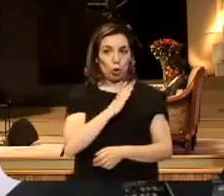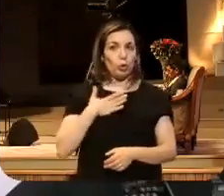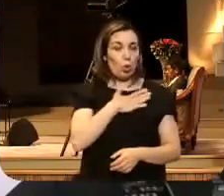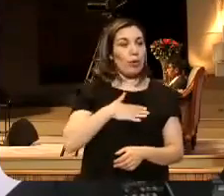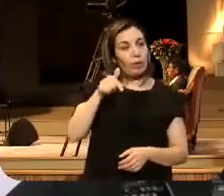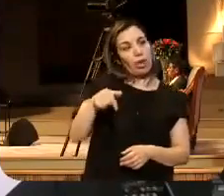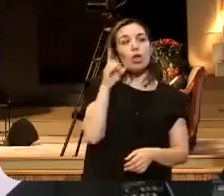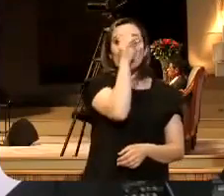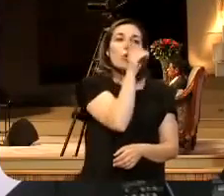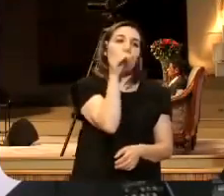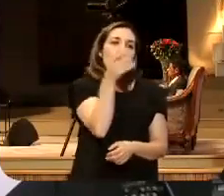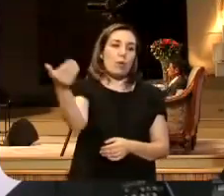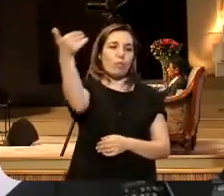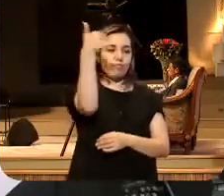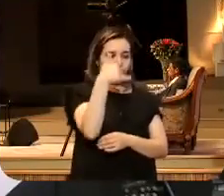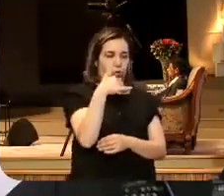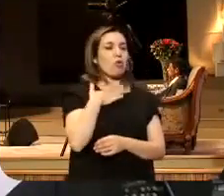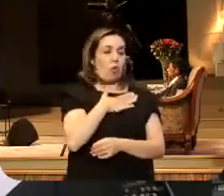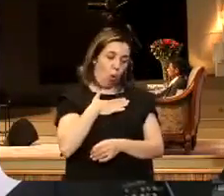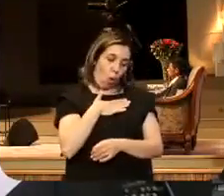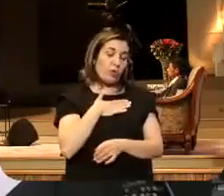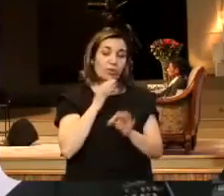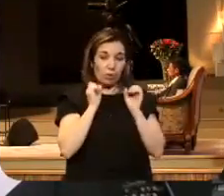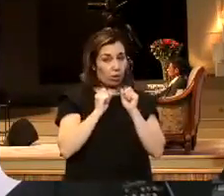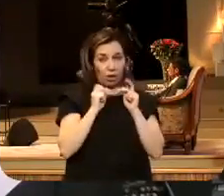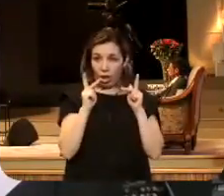porque a gente gosta.